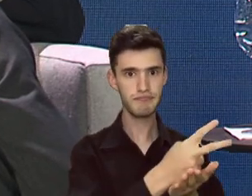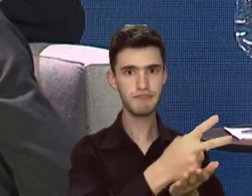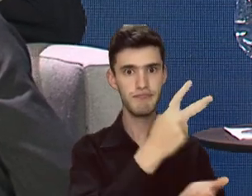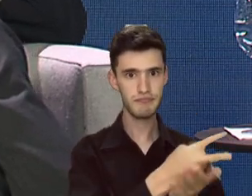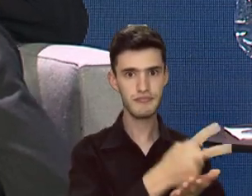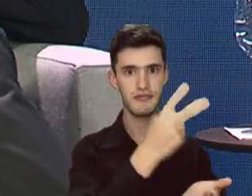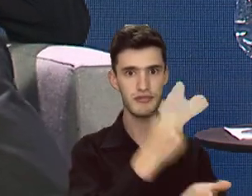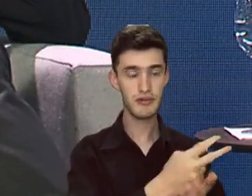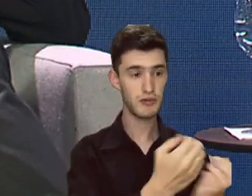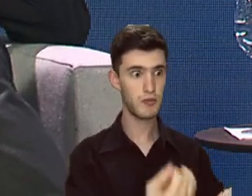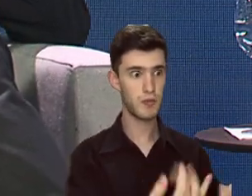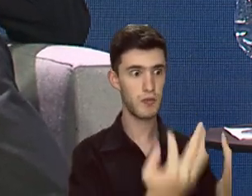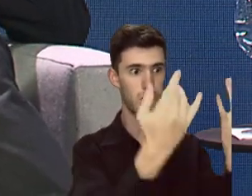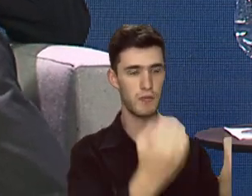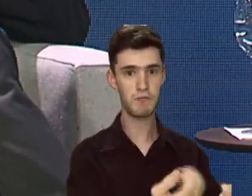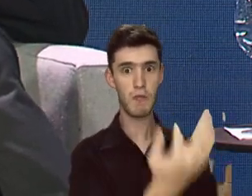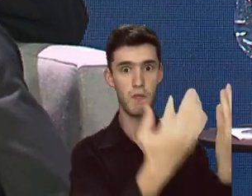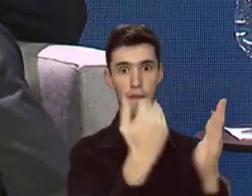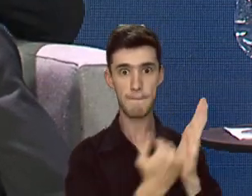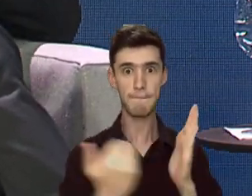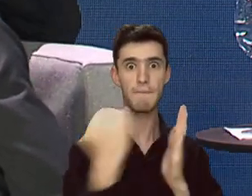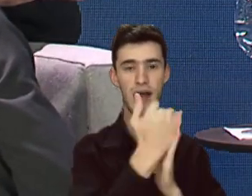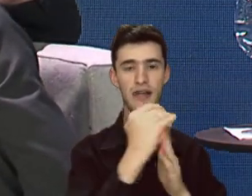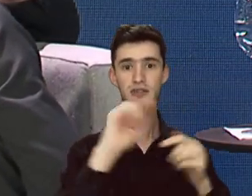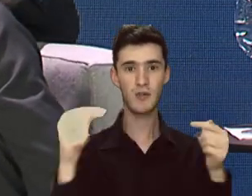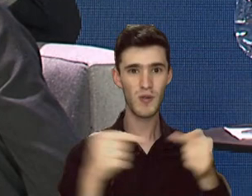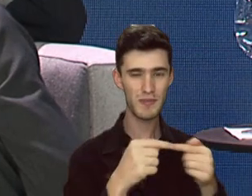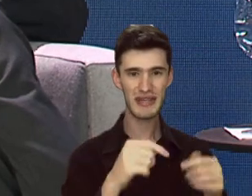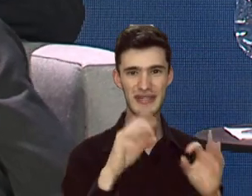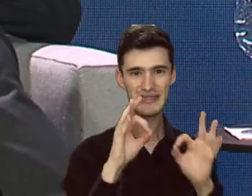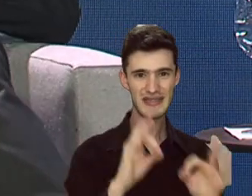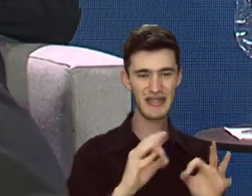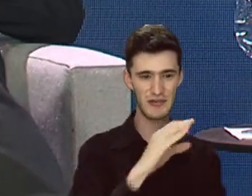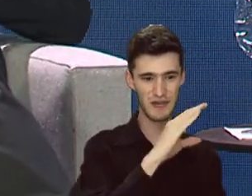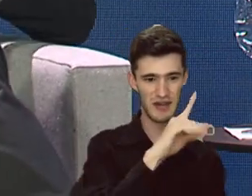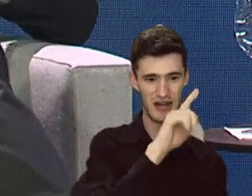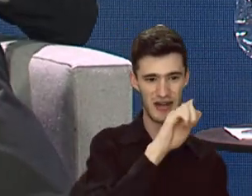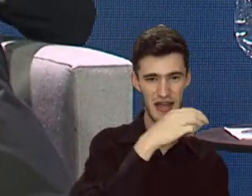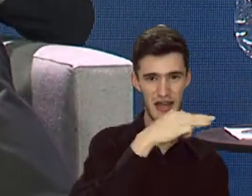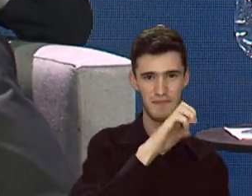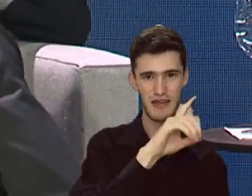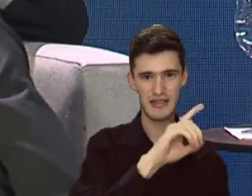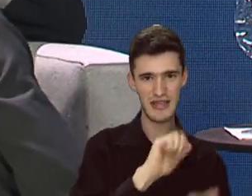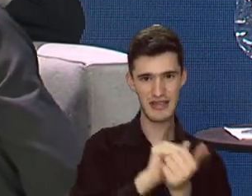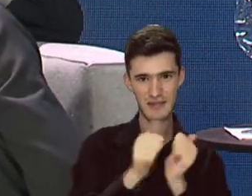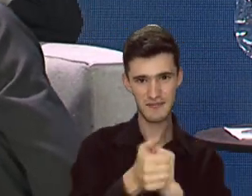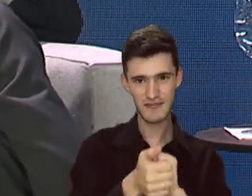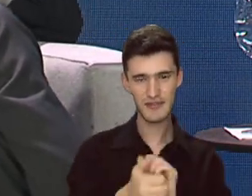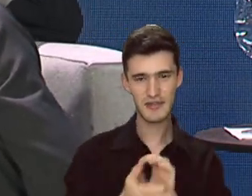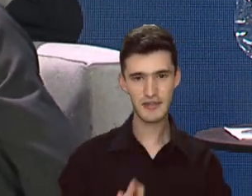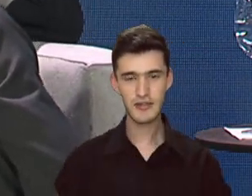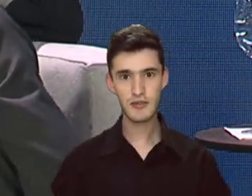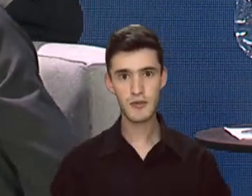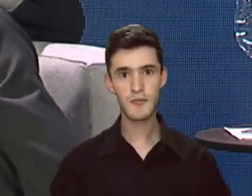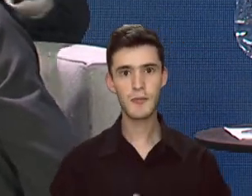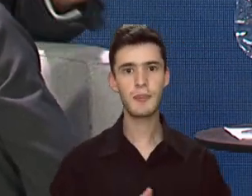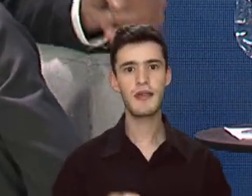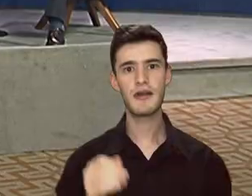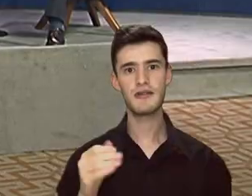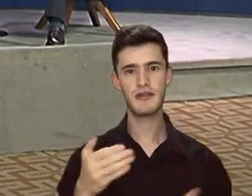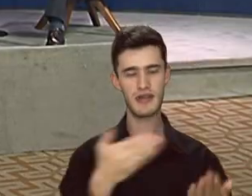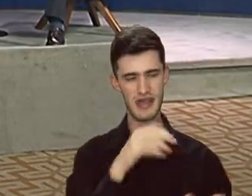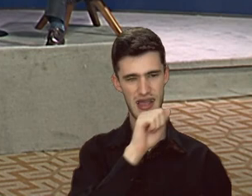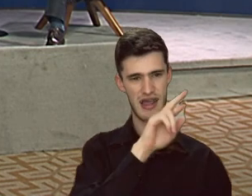perfeitamente com a tese de claritmo adaptation né então tanto investigação quanto a adaptação a convergência de arquitec com o clima é muito direto